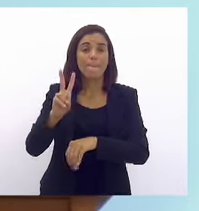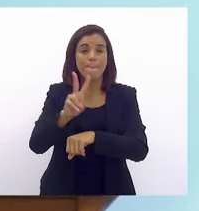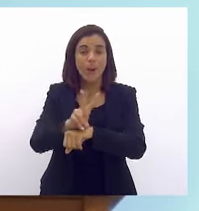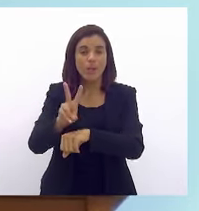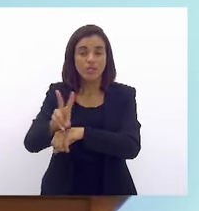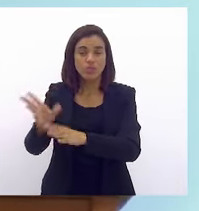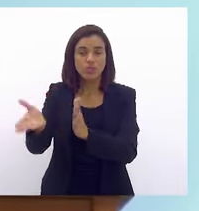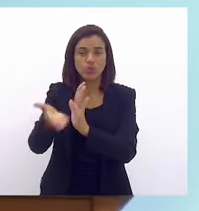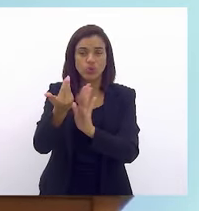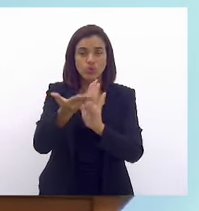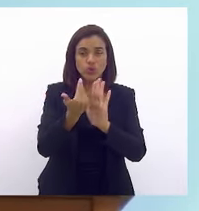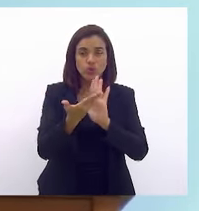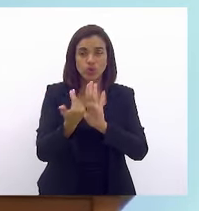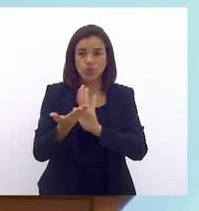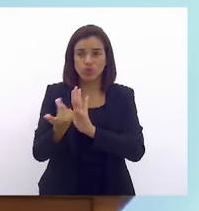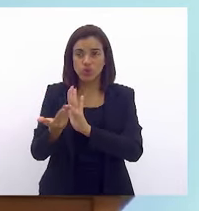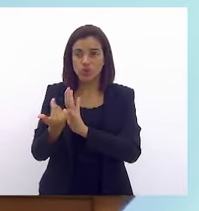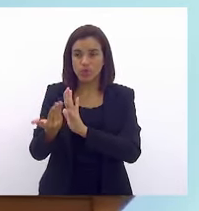principalmente